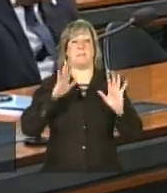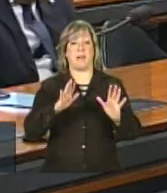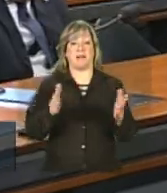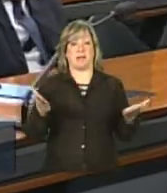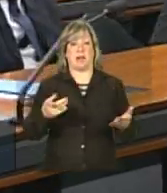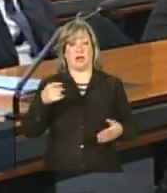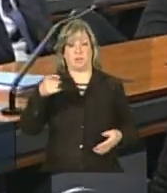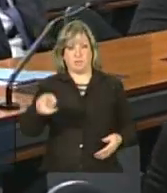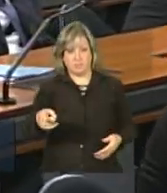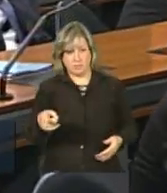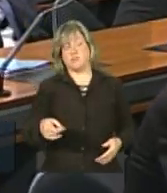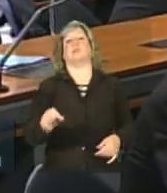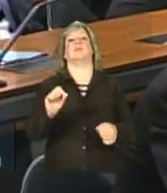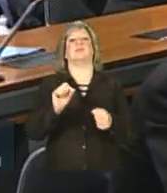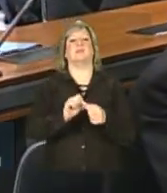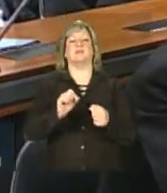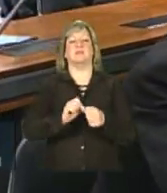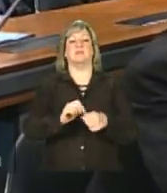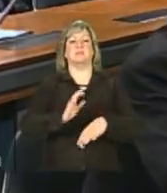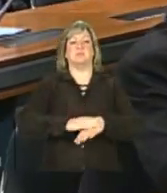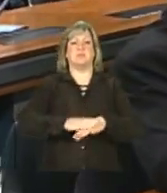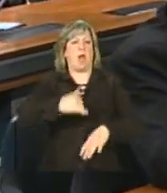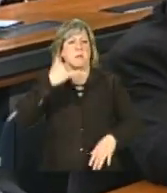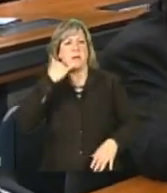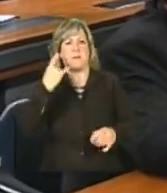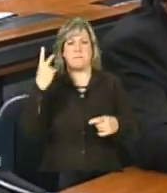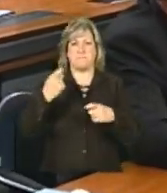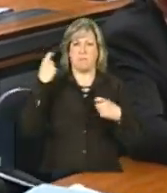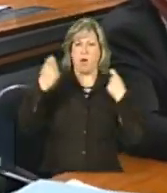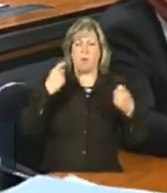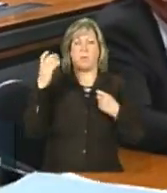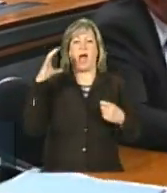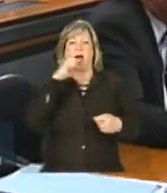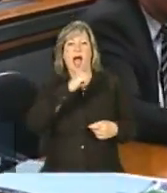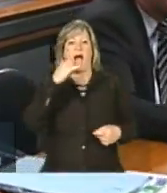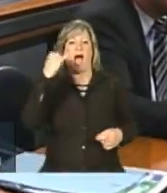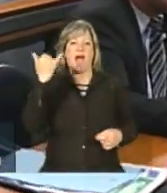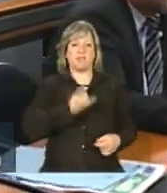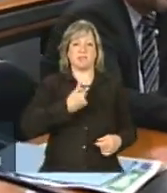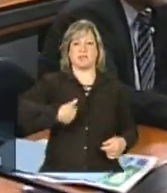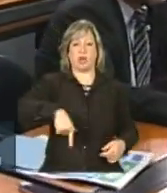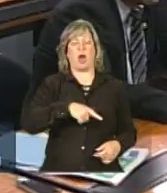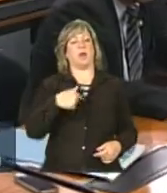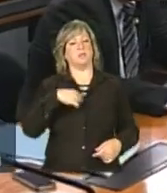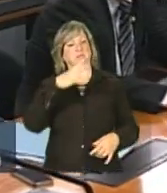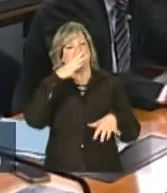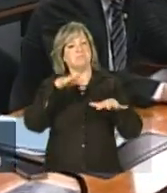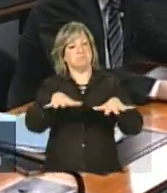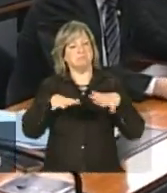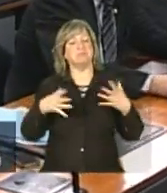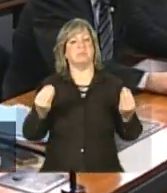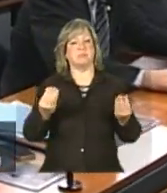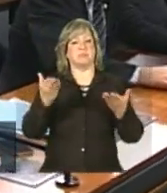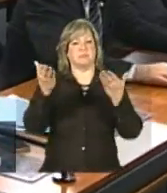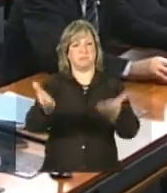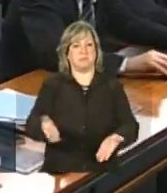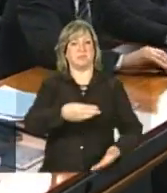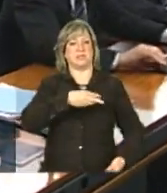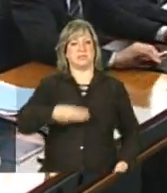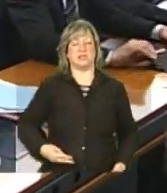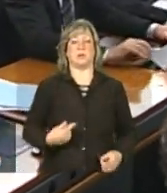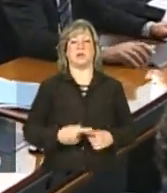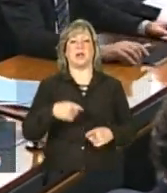gesto, aumenta a minha admiração por Vossa Excelência. Vossa Excelência, como homem público, demonstra que não